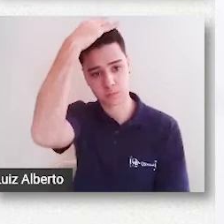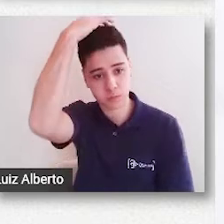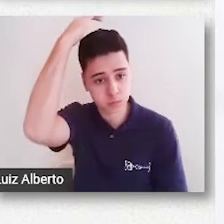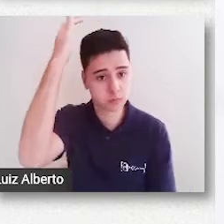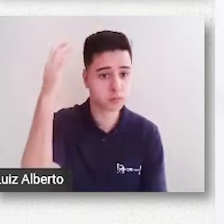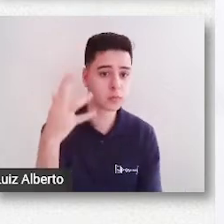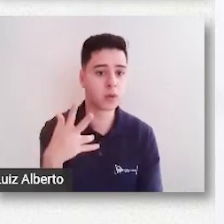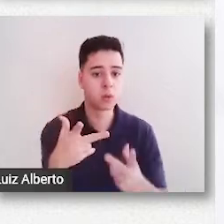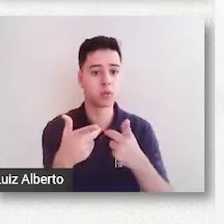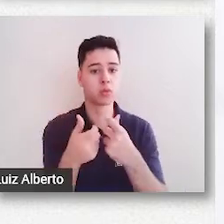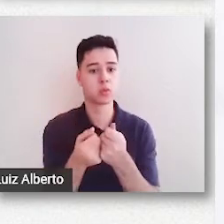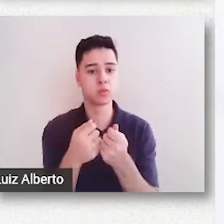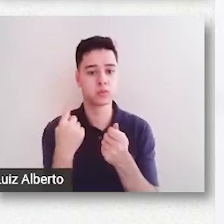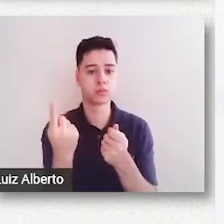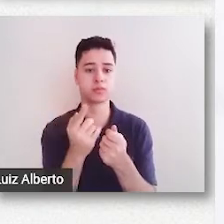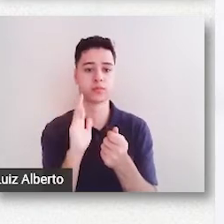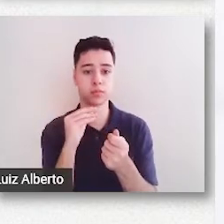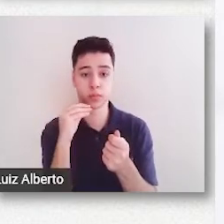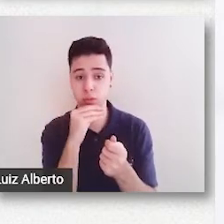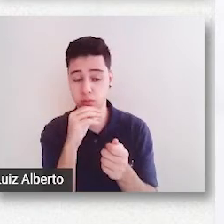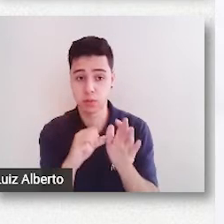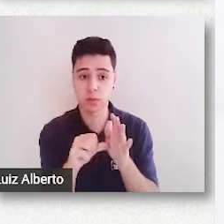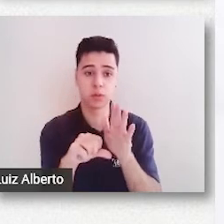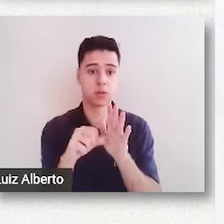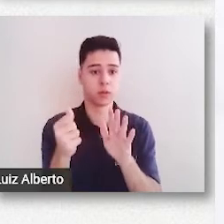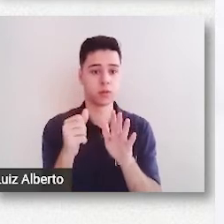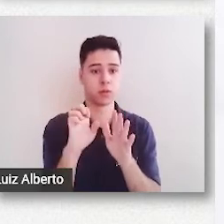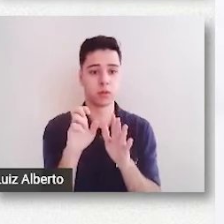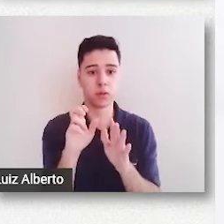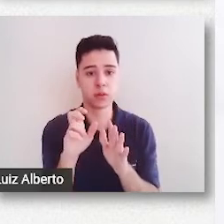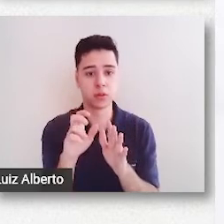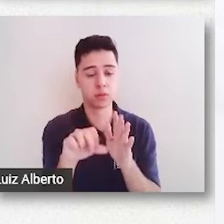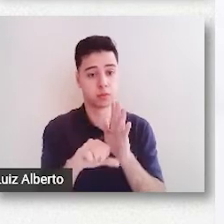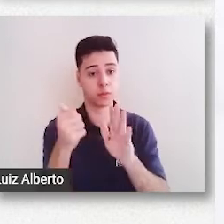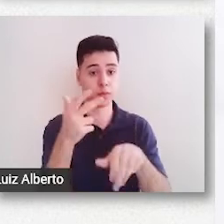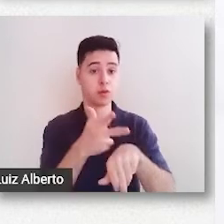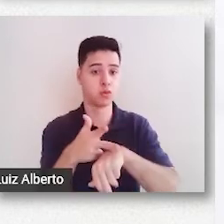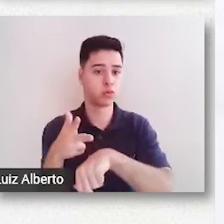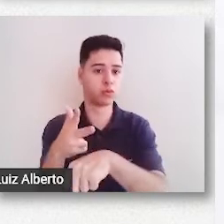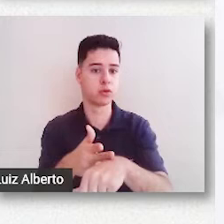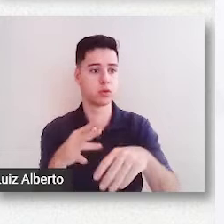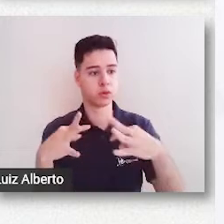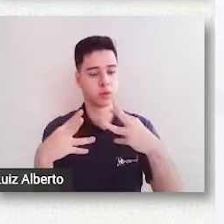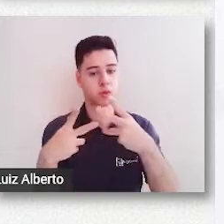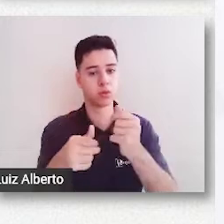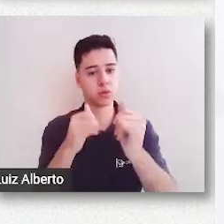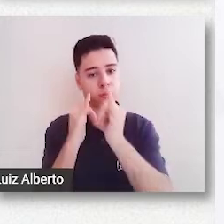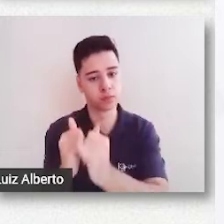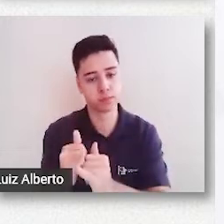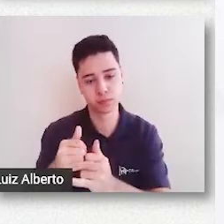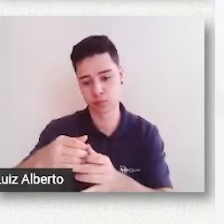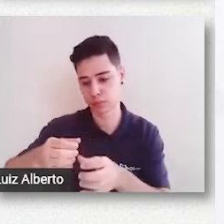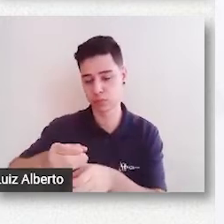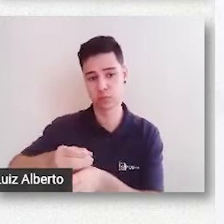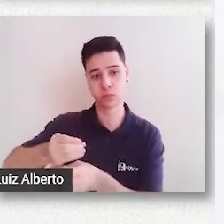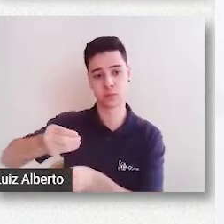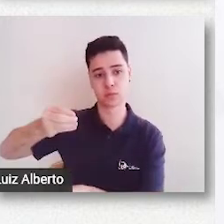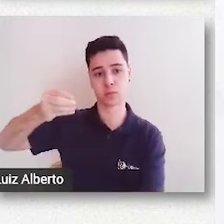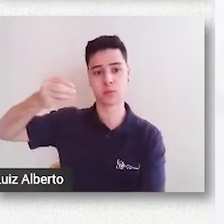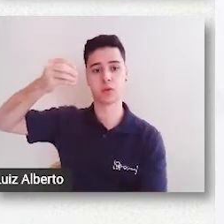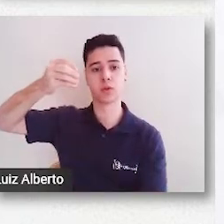atributos, né, que a gente já viu lá no primeiro episódio, que seriam esses elementos iconográficos mais comuns, é um cajado, que é,